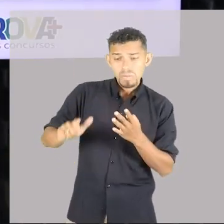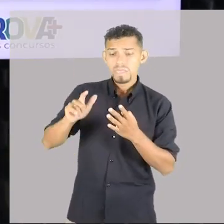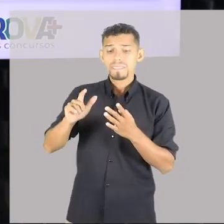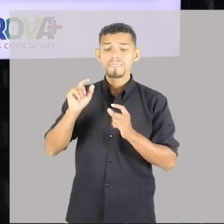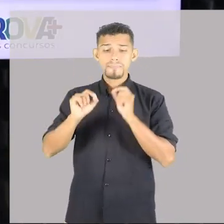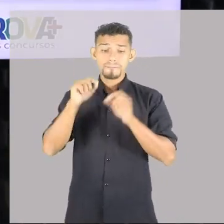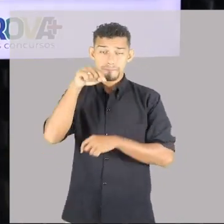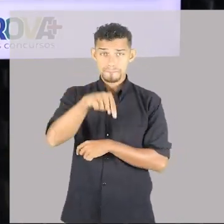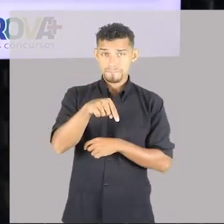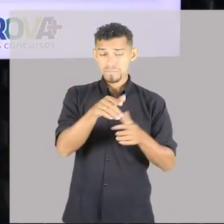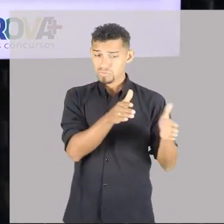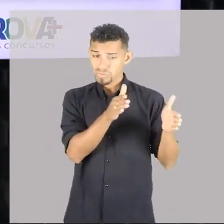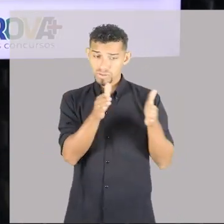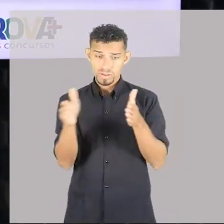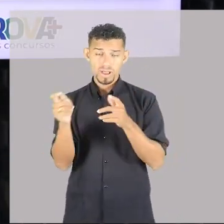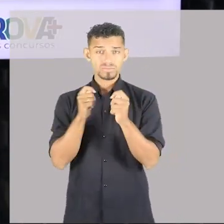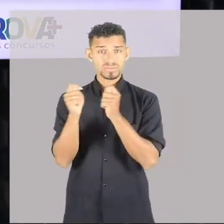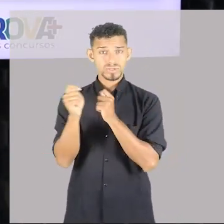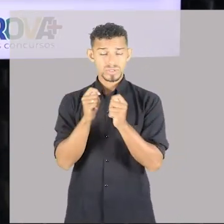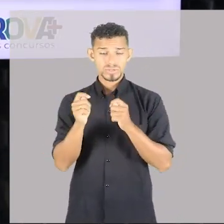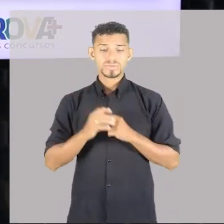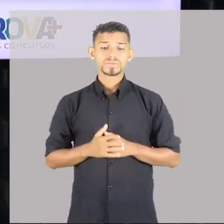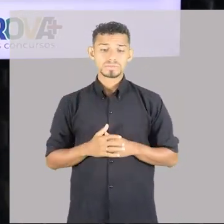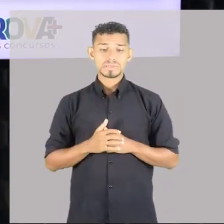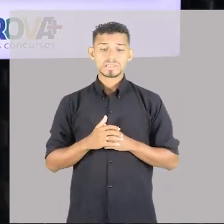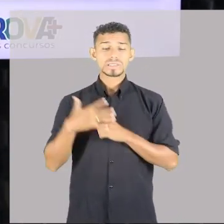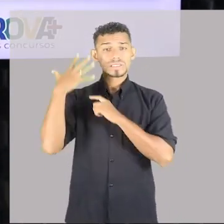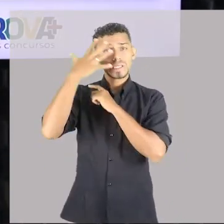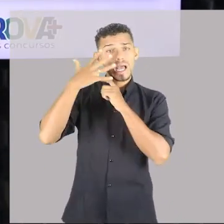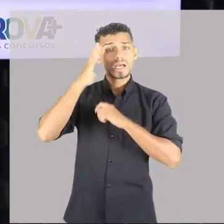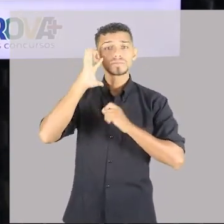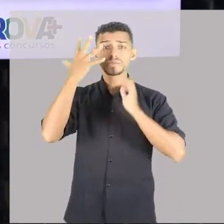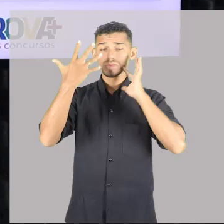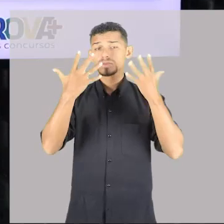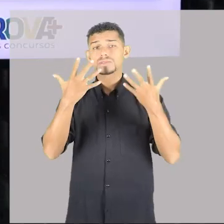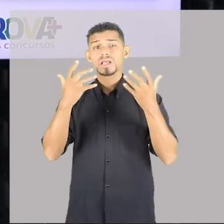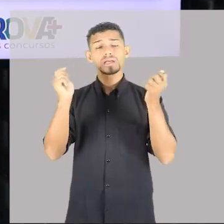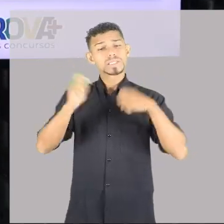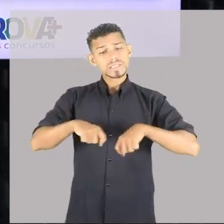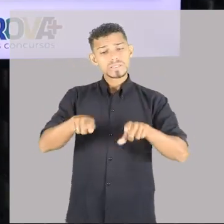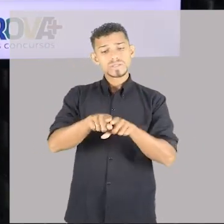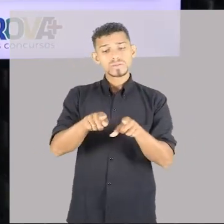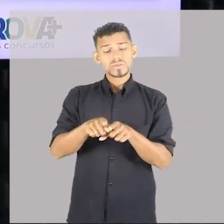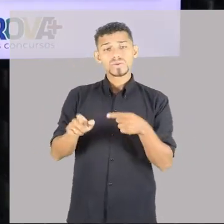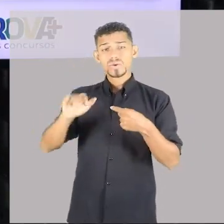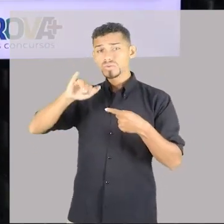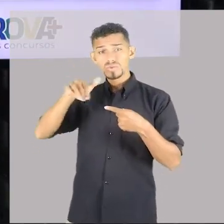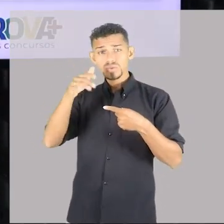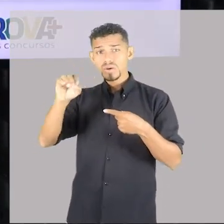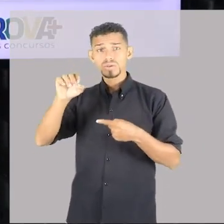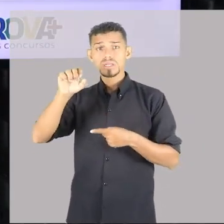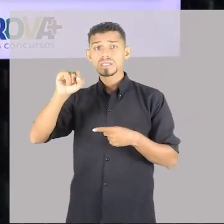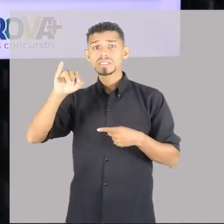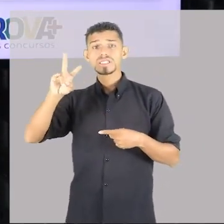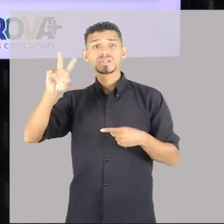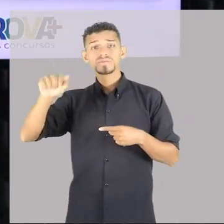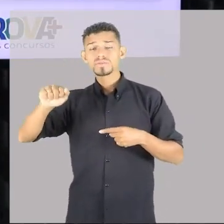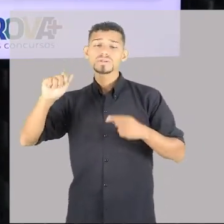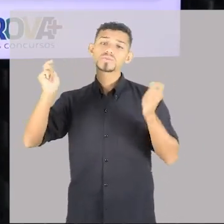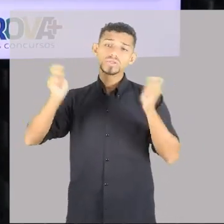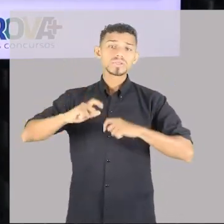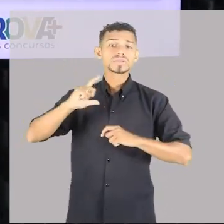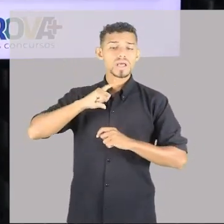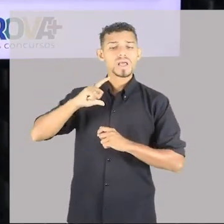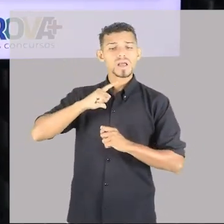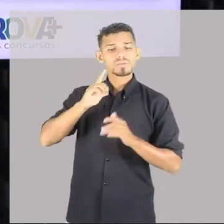aqui no processo administrativo. Eventualmente, o servidor João da Silva tenha uma decisão contra ele